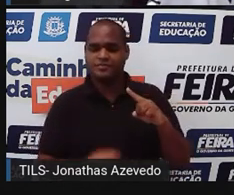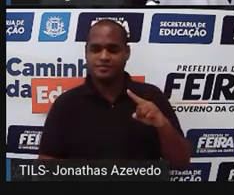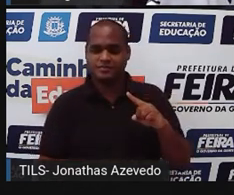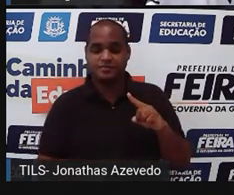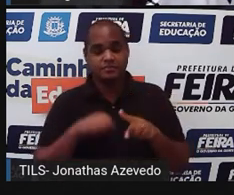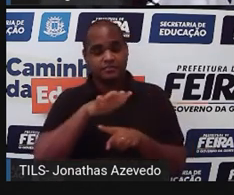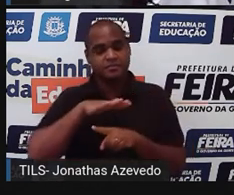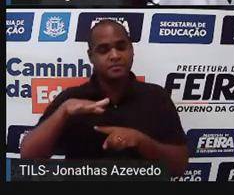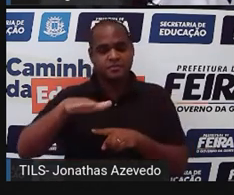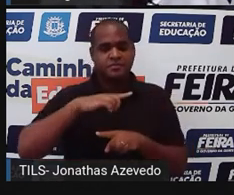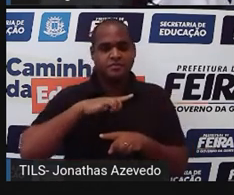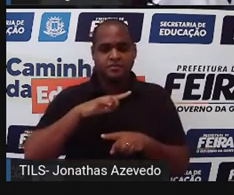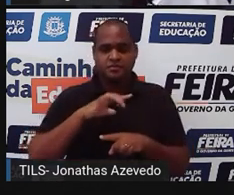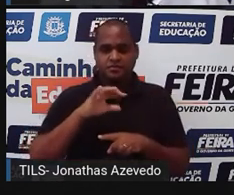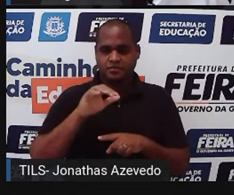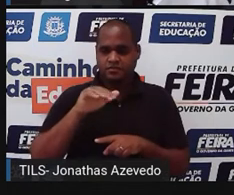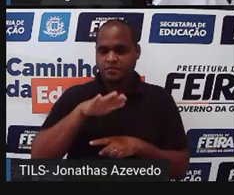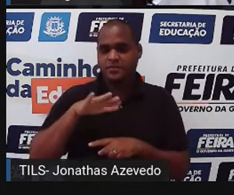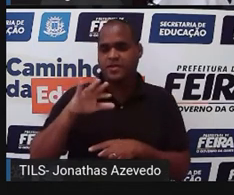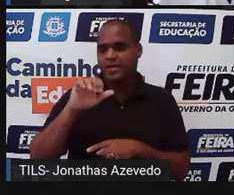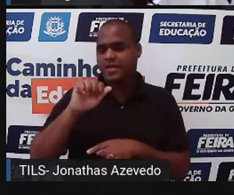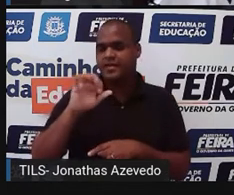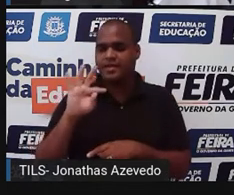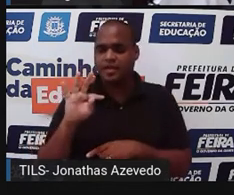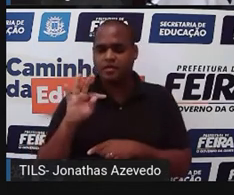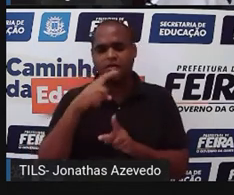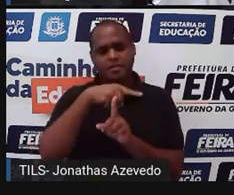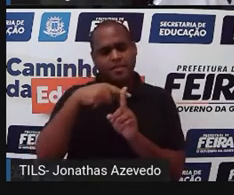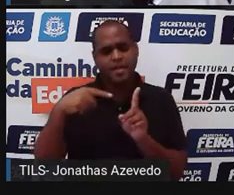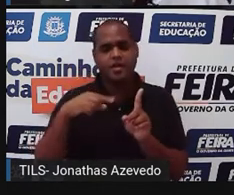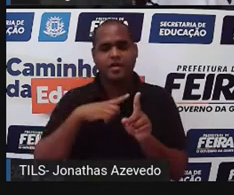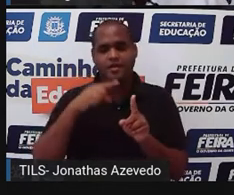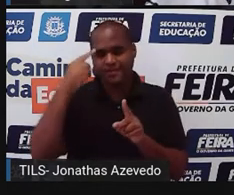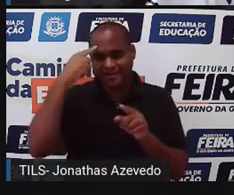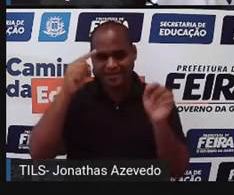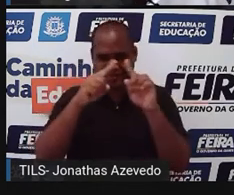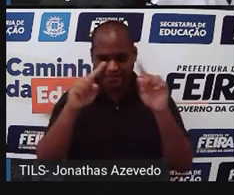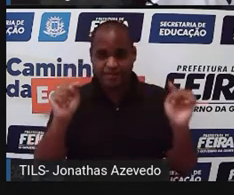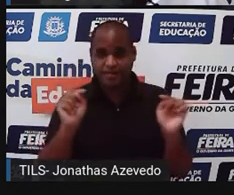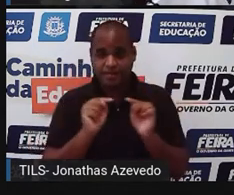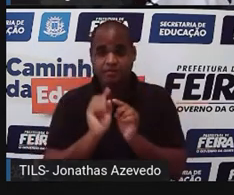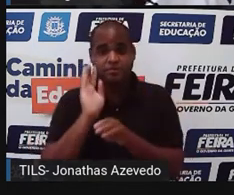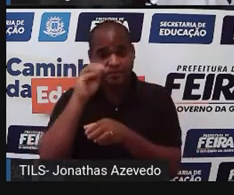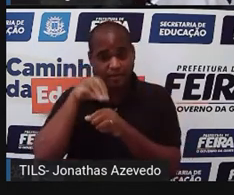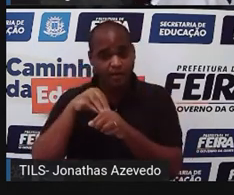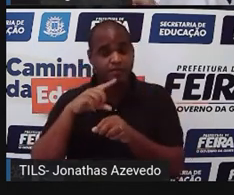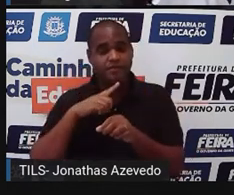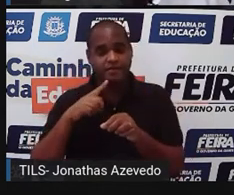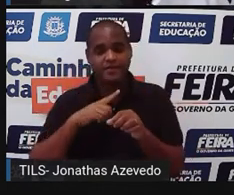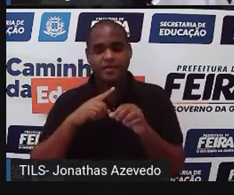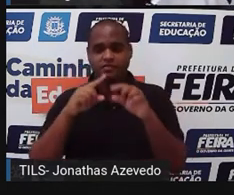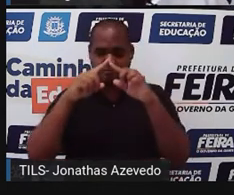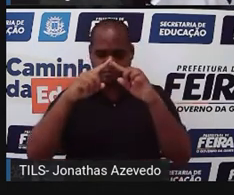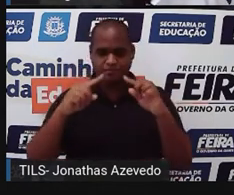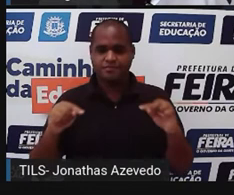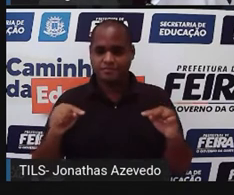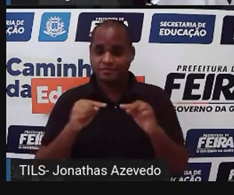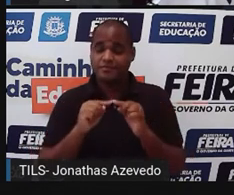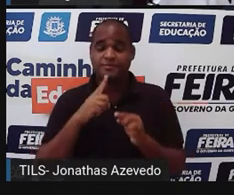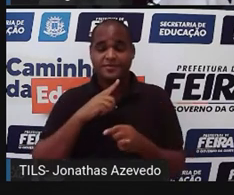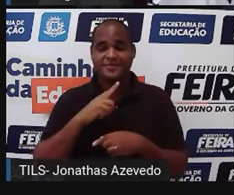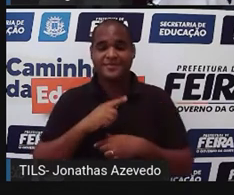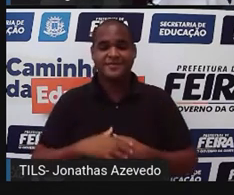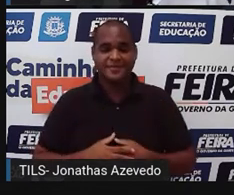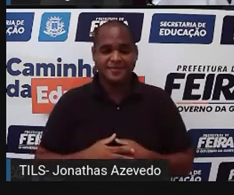em que área de um triângulo é metade da área de um retângulo que tem esse triângulo e é formado por esse triângulo